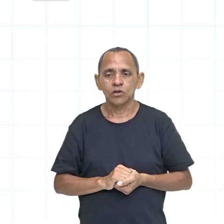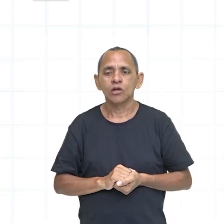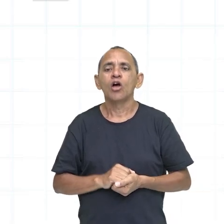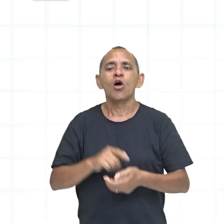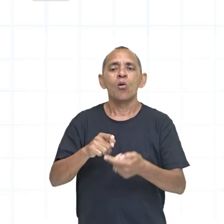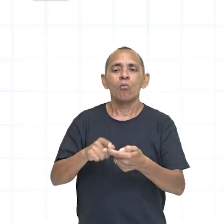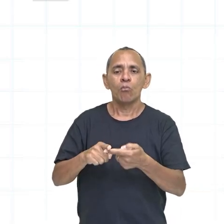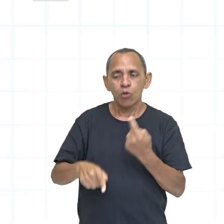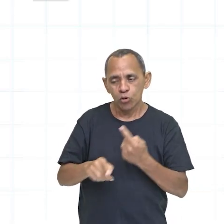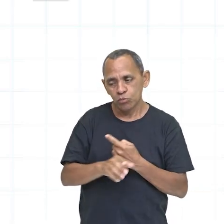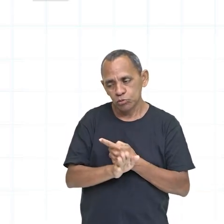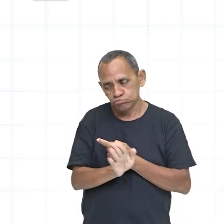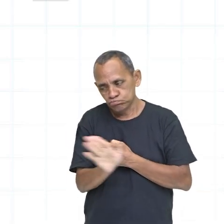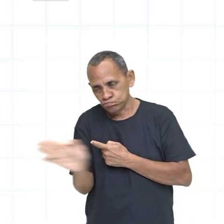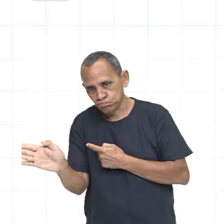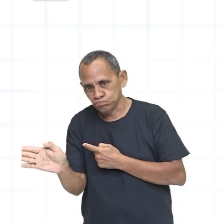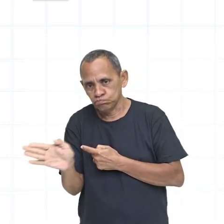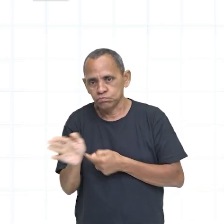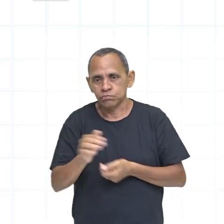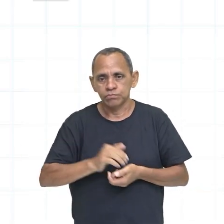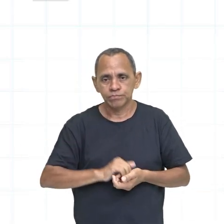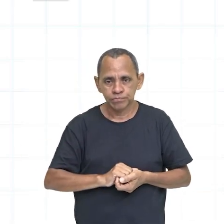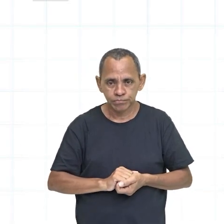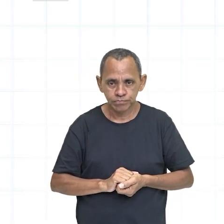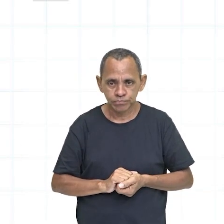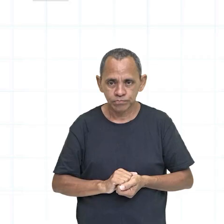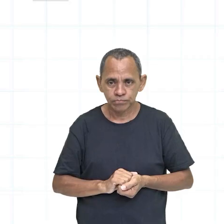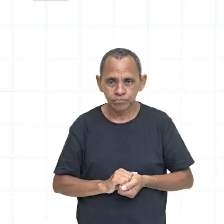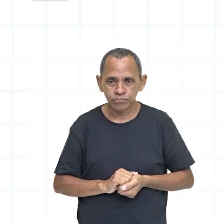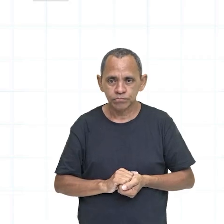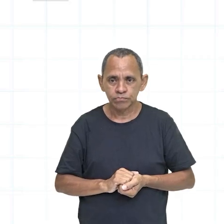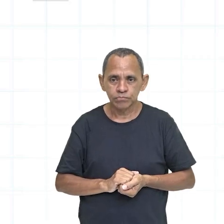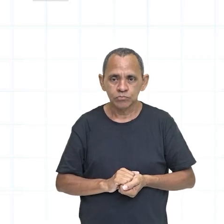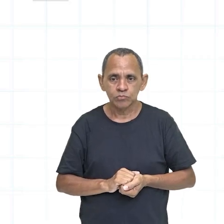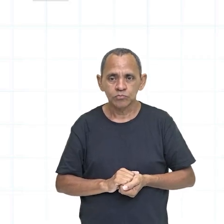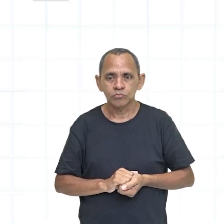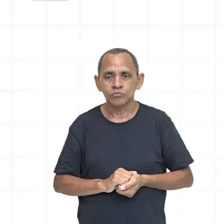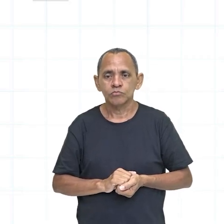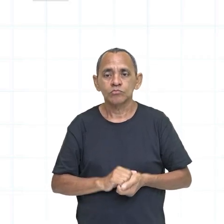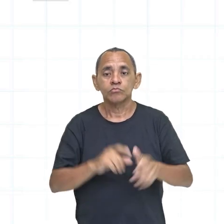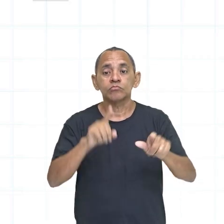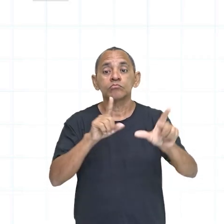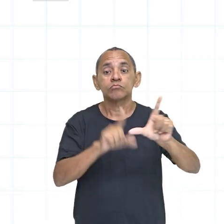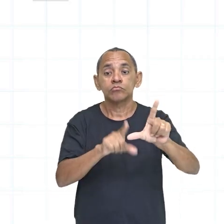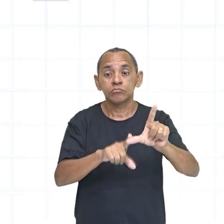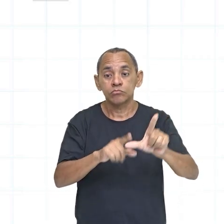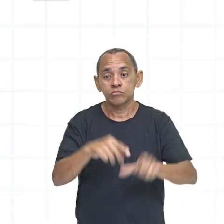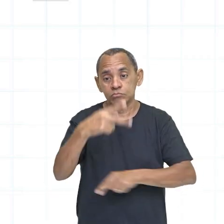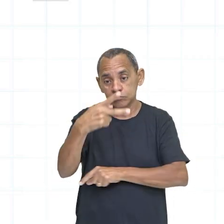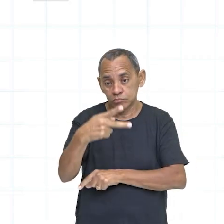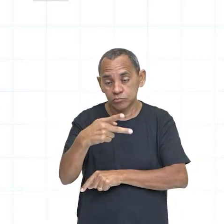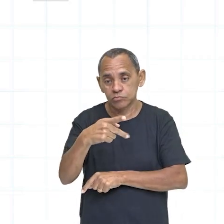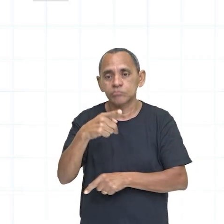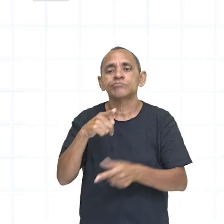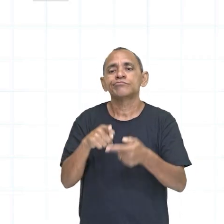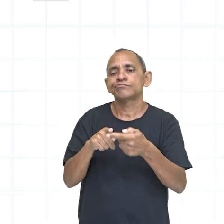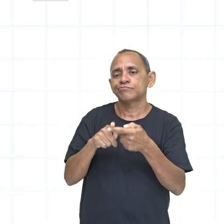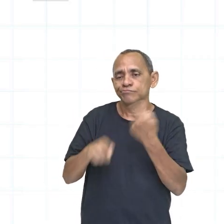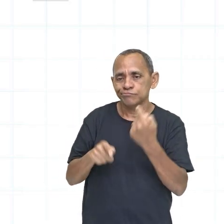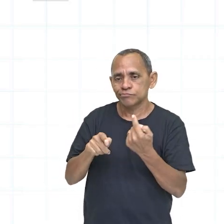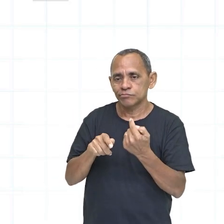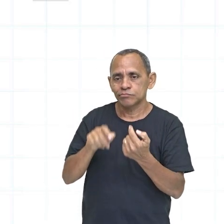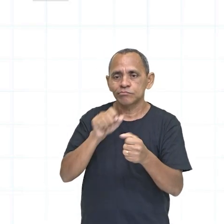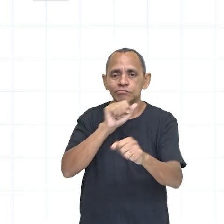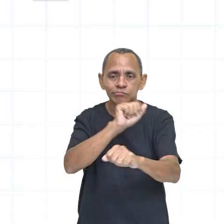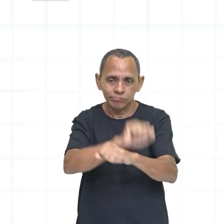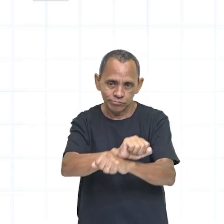permitido virar à direita. Aí, no parking, né, o P ali cortado ao meio, proibido estacionar. E